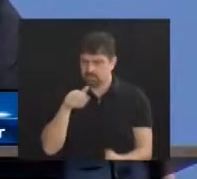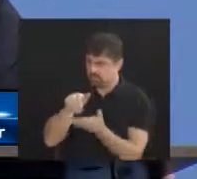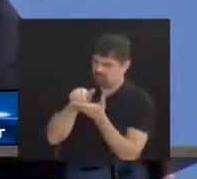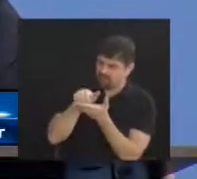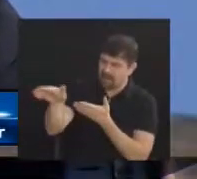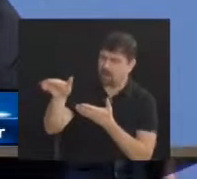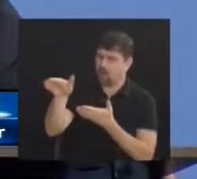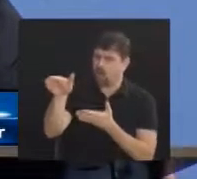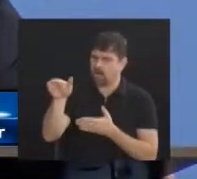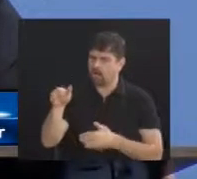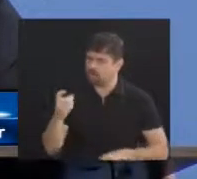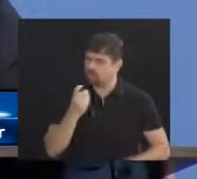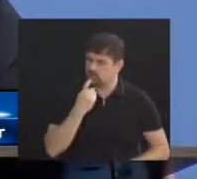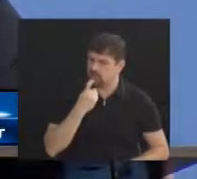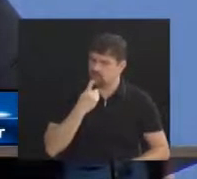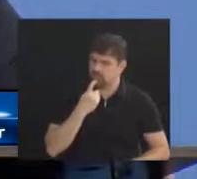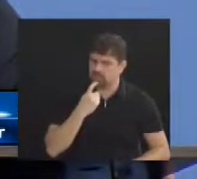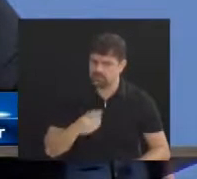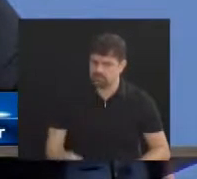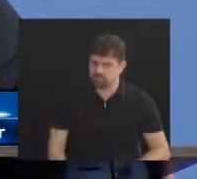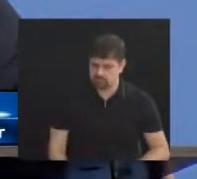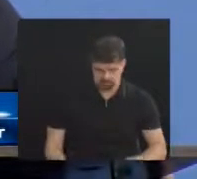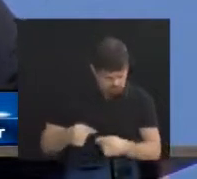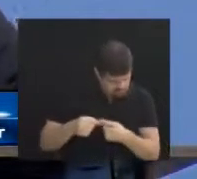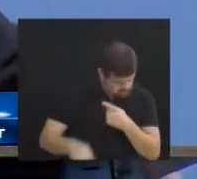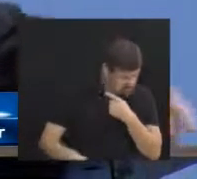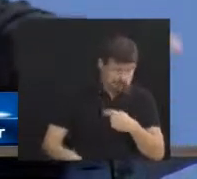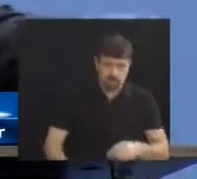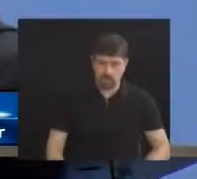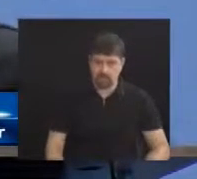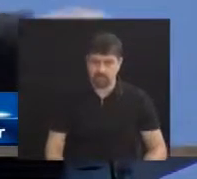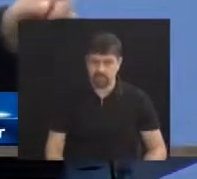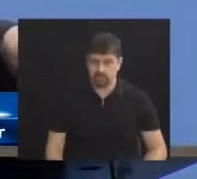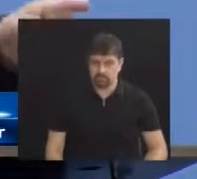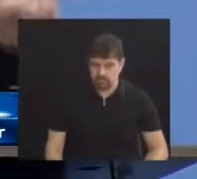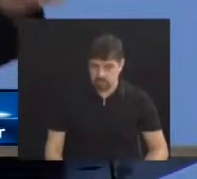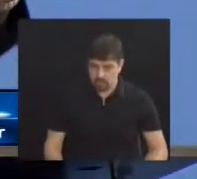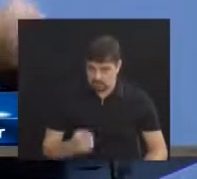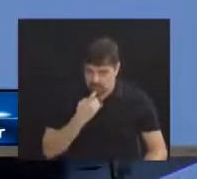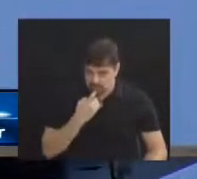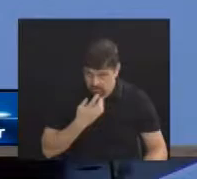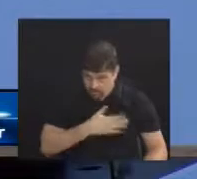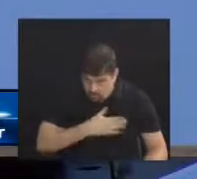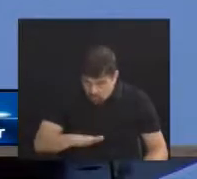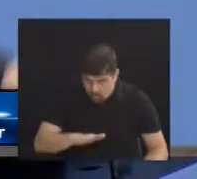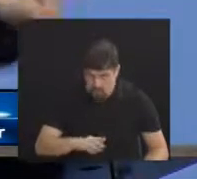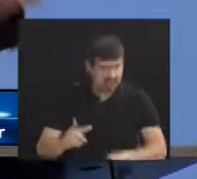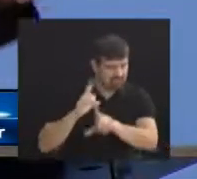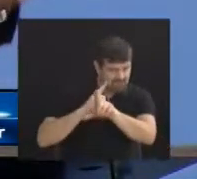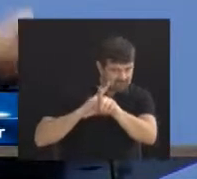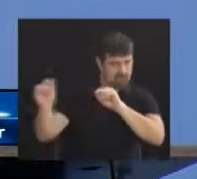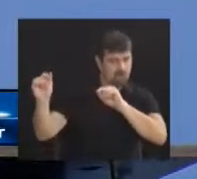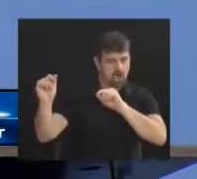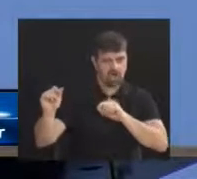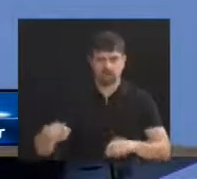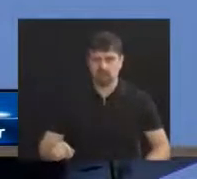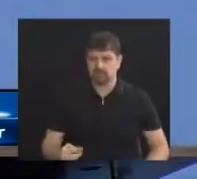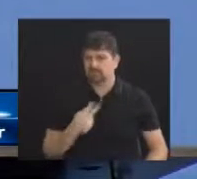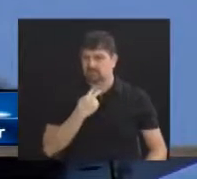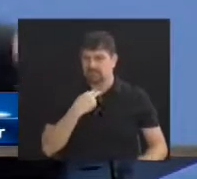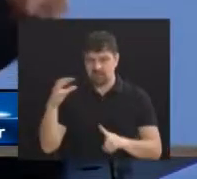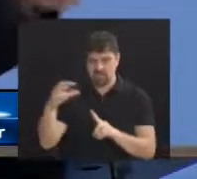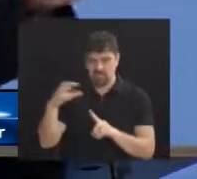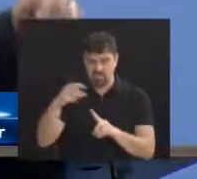Campinas. Saiam de Campinas. Não estão contentes? Saiam de Campinas. Mas não venham atrapalhar o